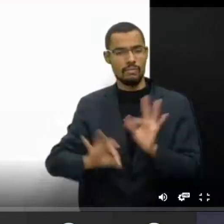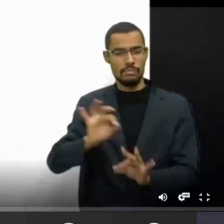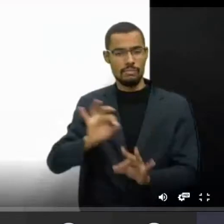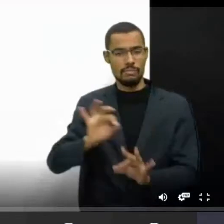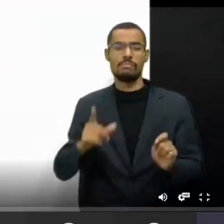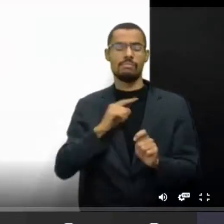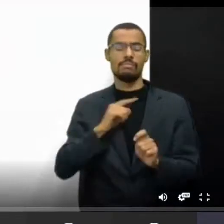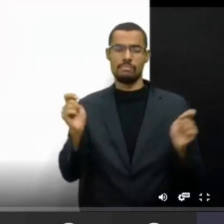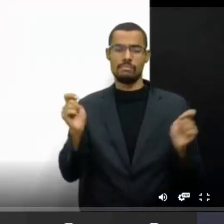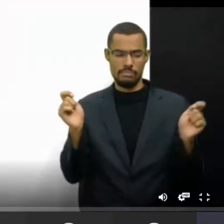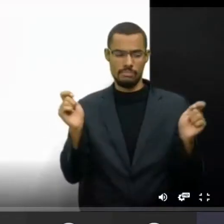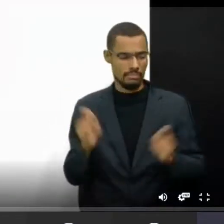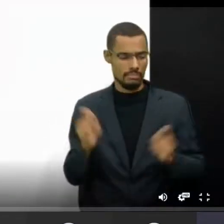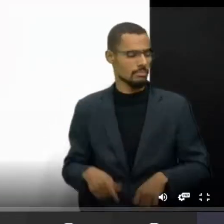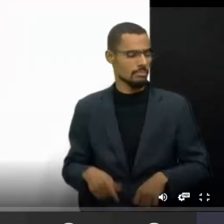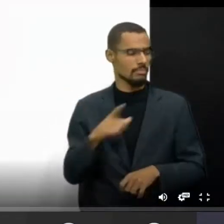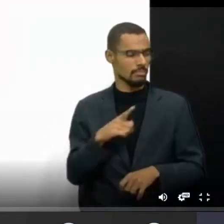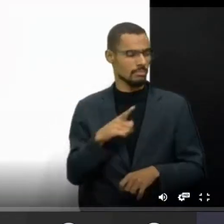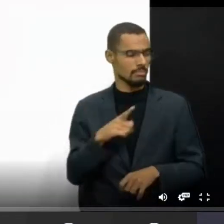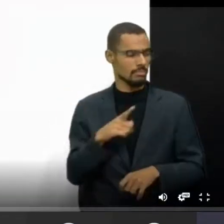então,